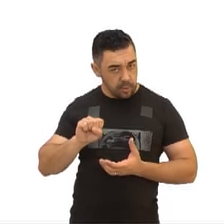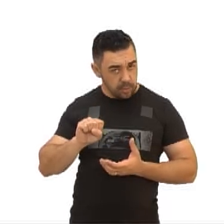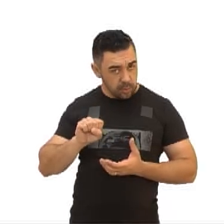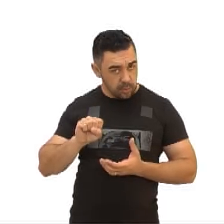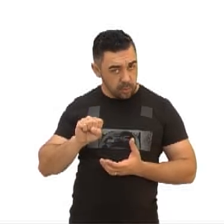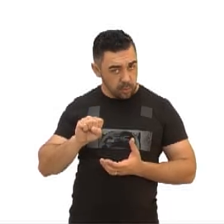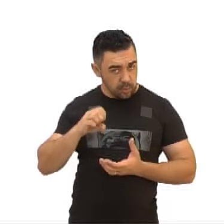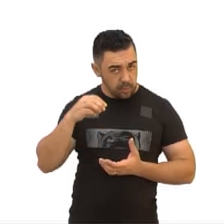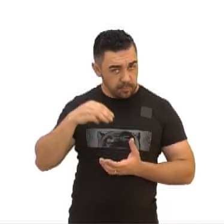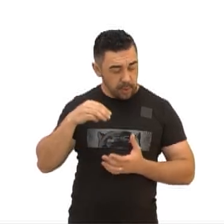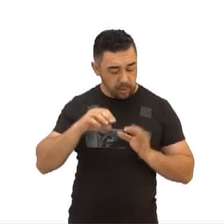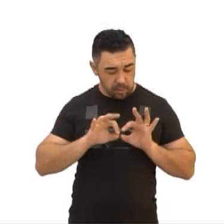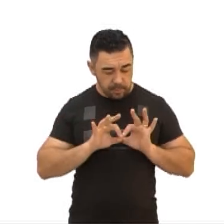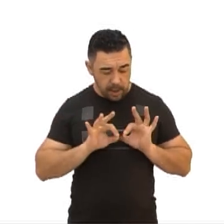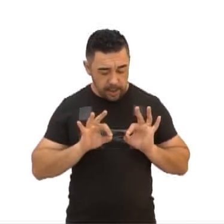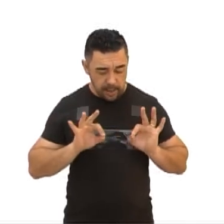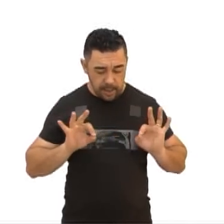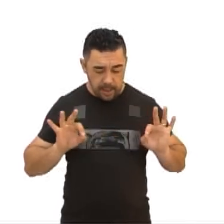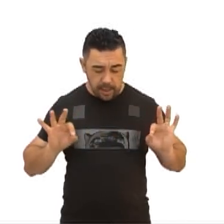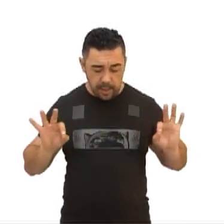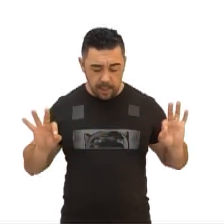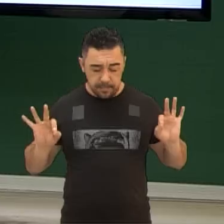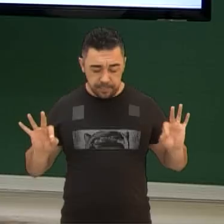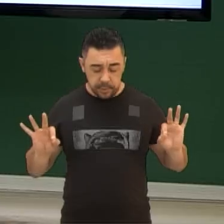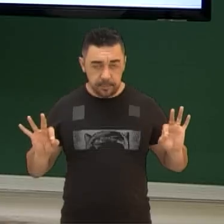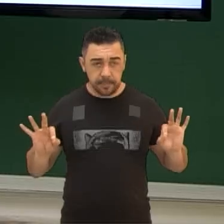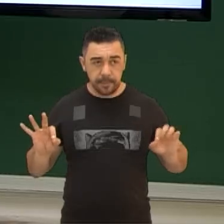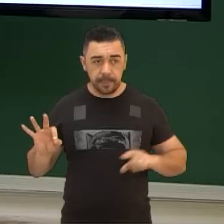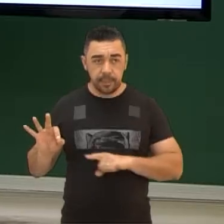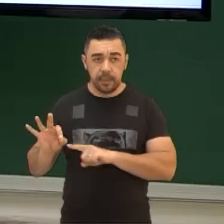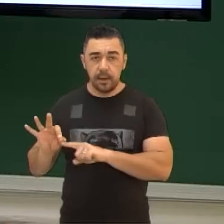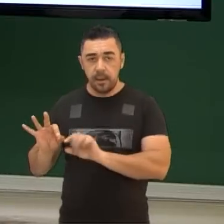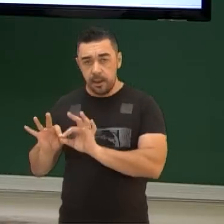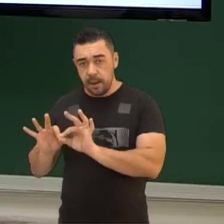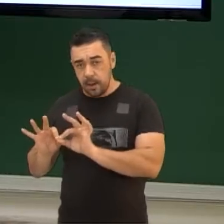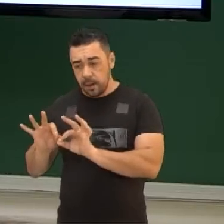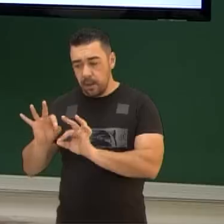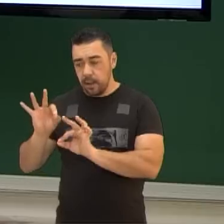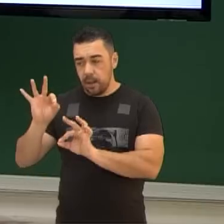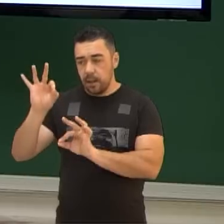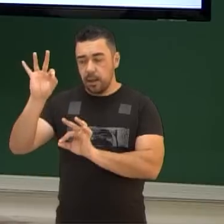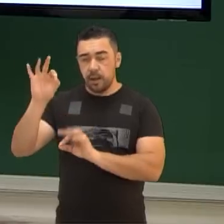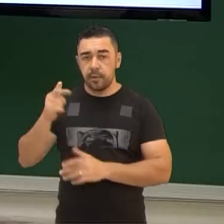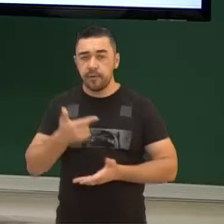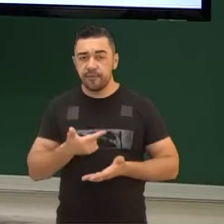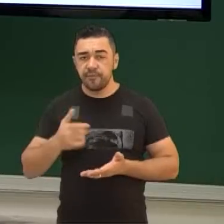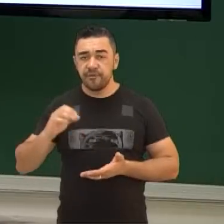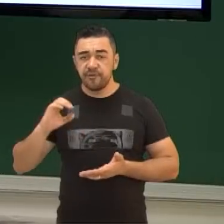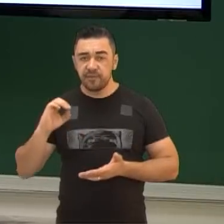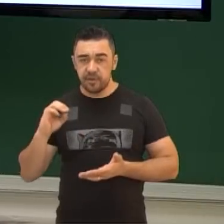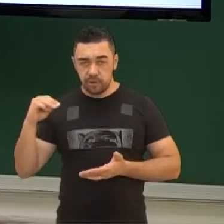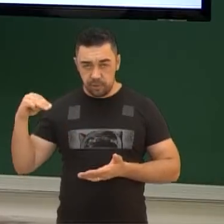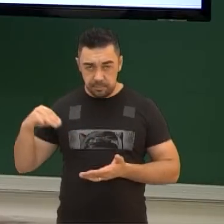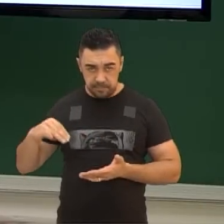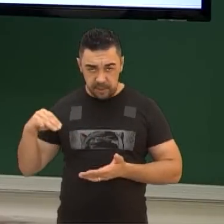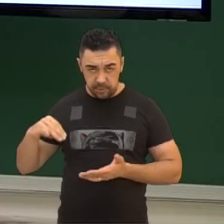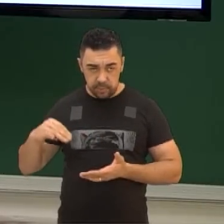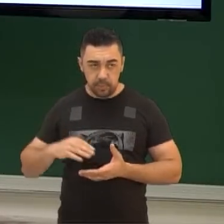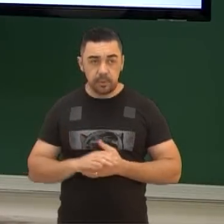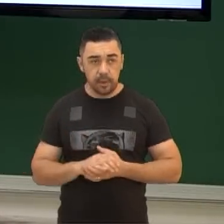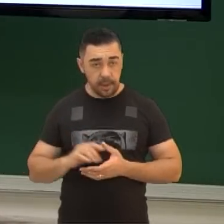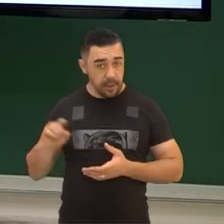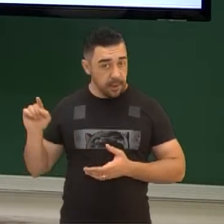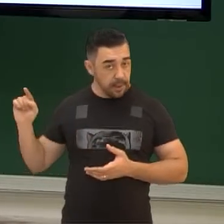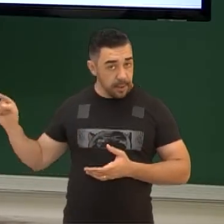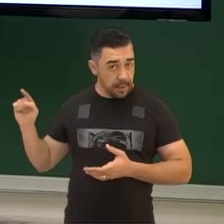de 38 metros, certo? E ela tem ali, certo, uma largura de quanto? De 20 metros. Tá? Então,